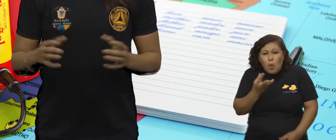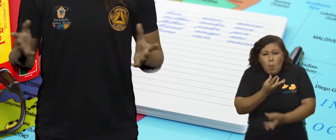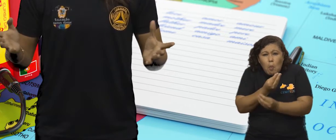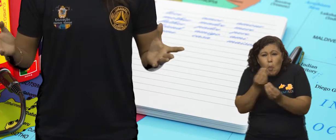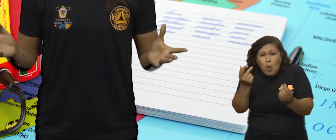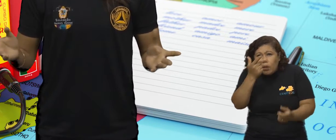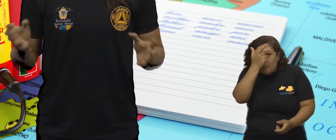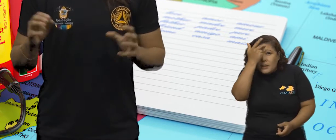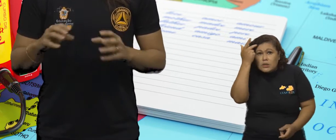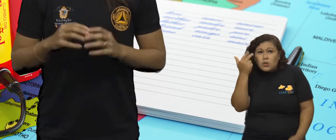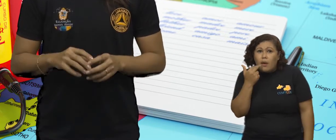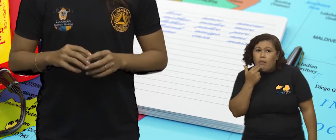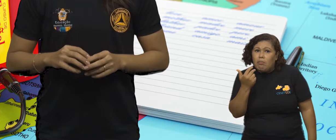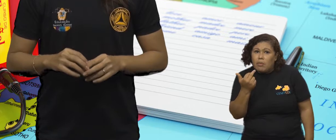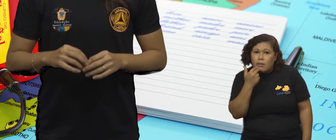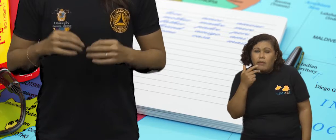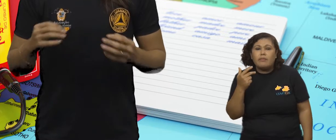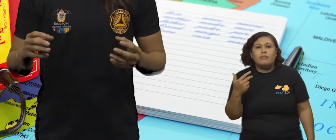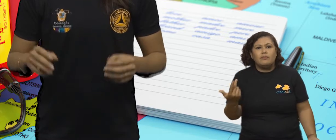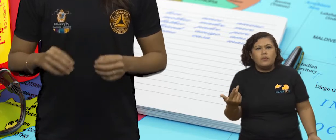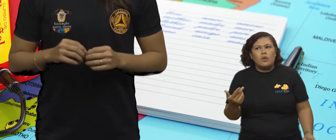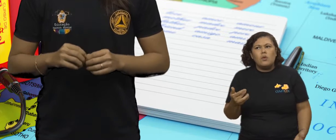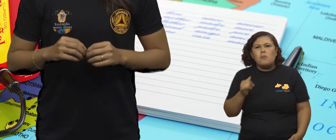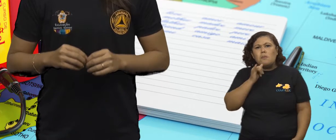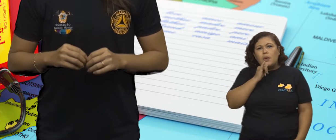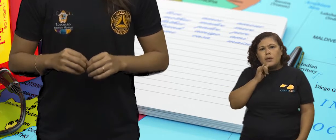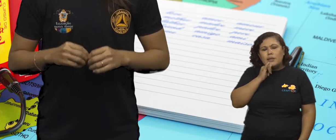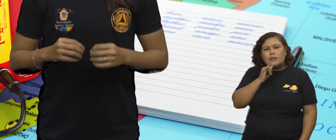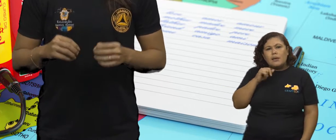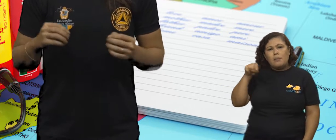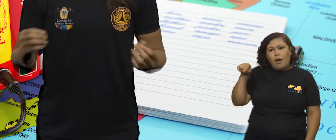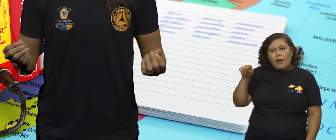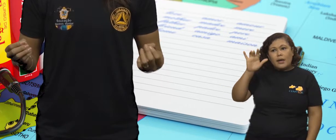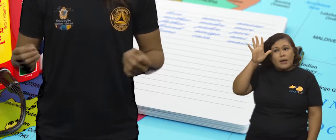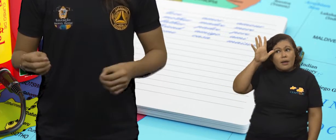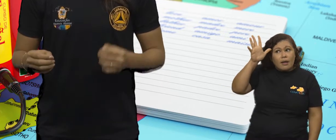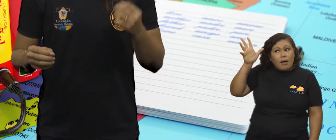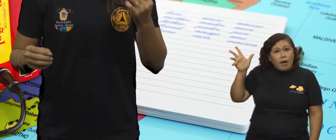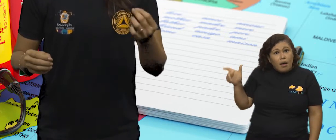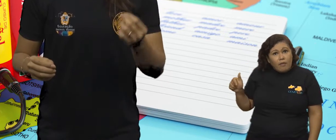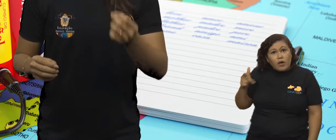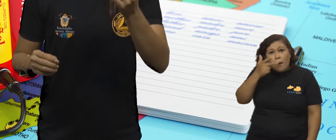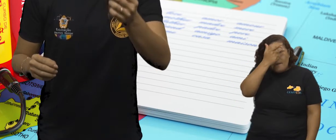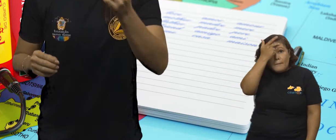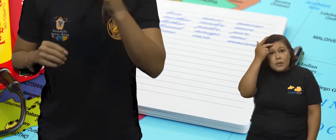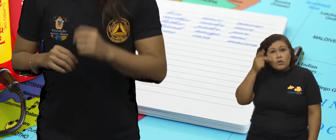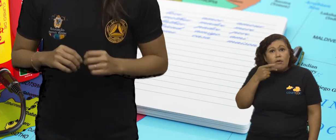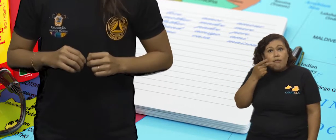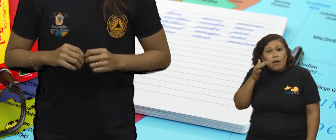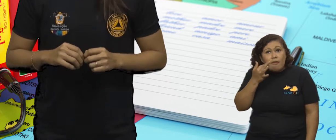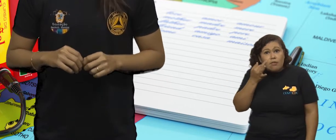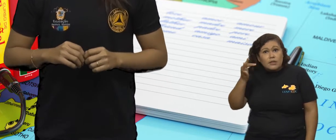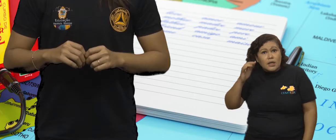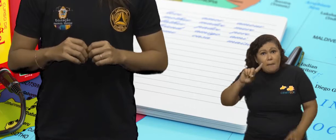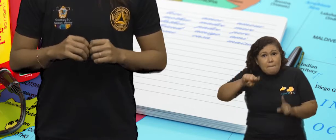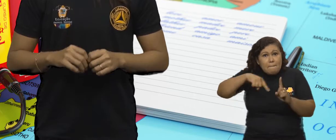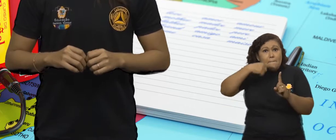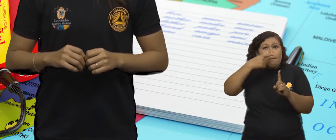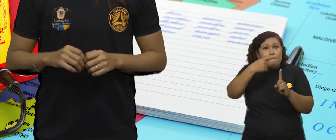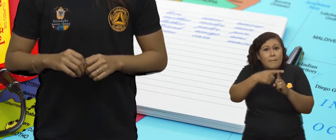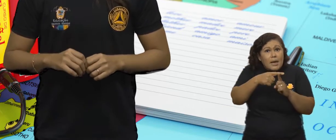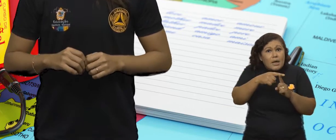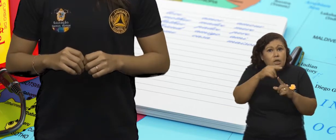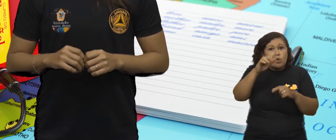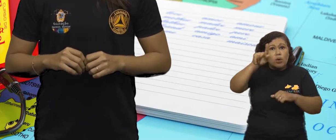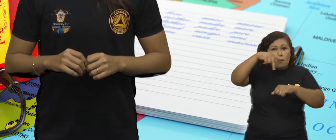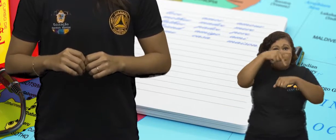São tantos africanos que falam a língua que a África possui um índice de fala francês maior que o da própria França. Isso